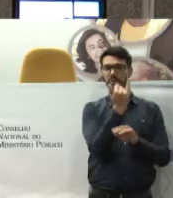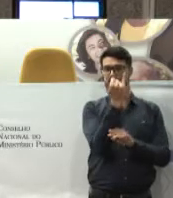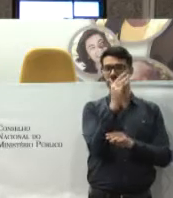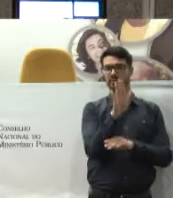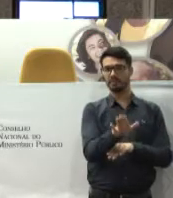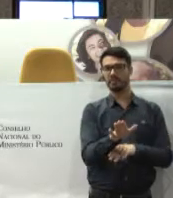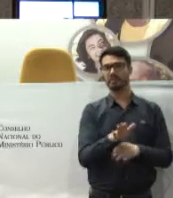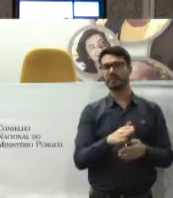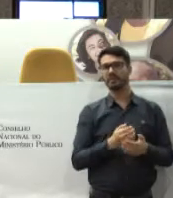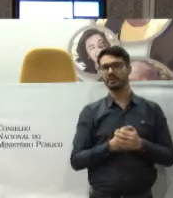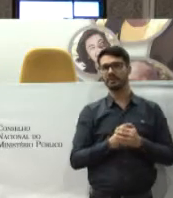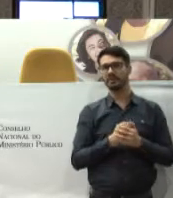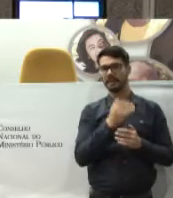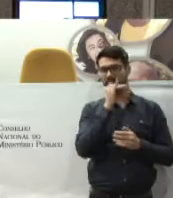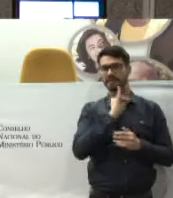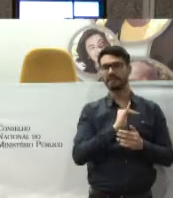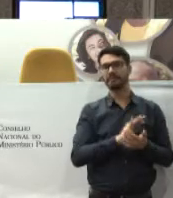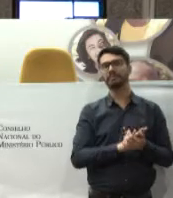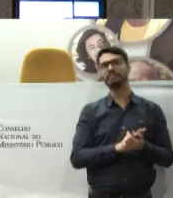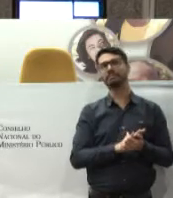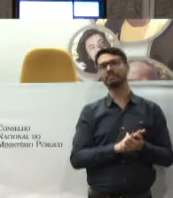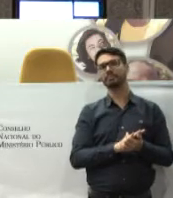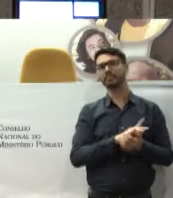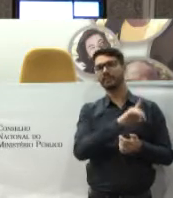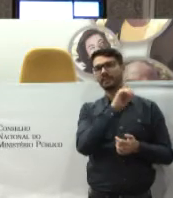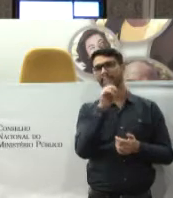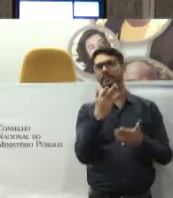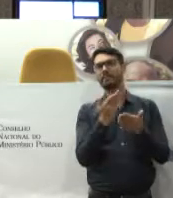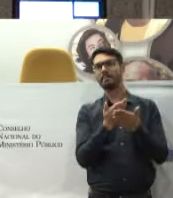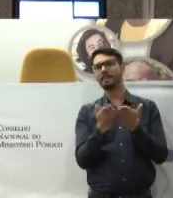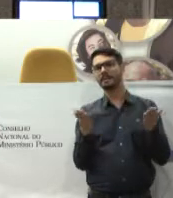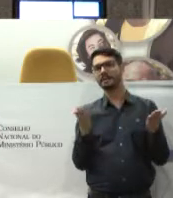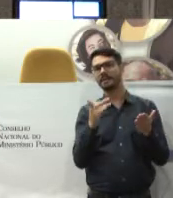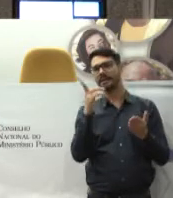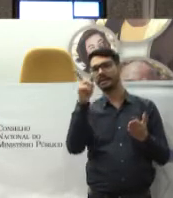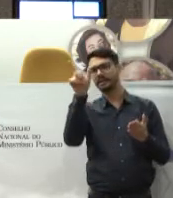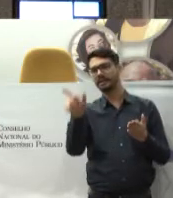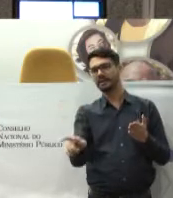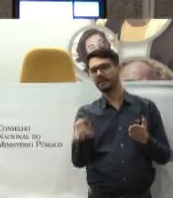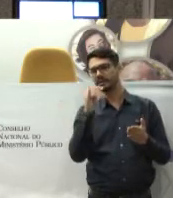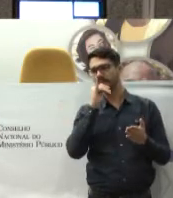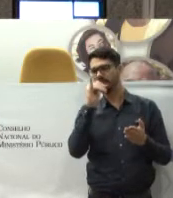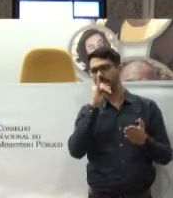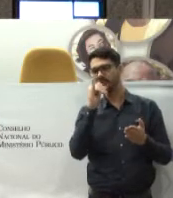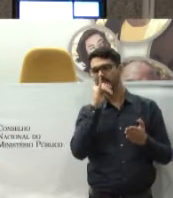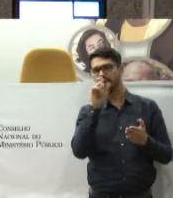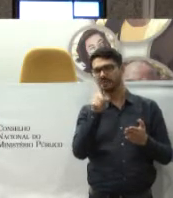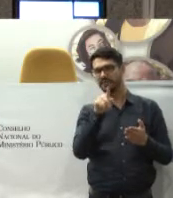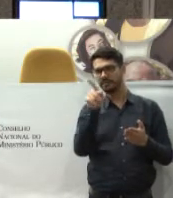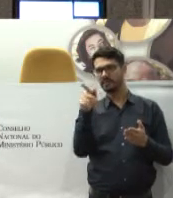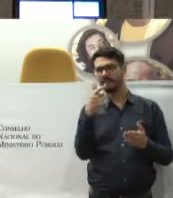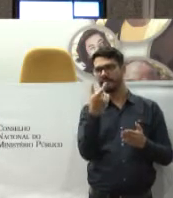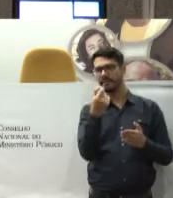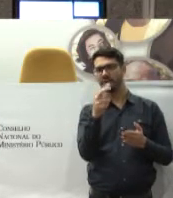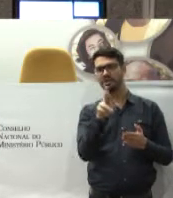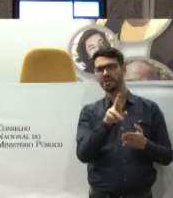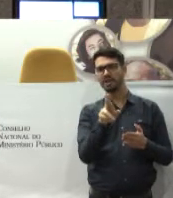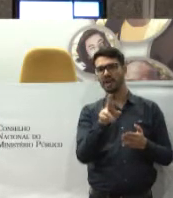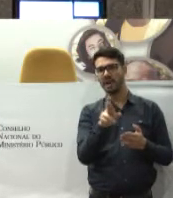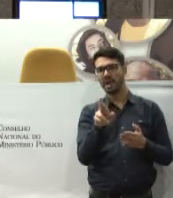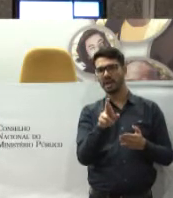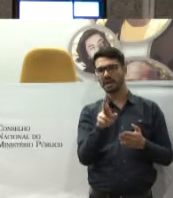importância. Então, tem vários exemplos. Pequenas lesões ao consumidor. Né? Se cada consumidor foi lesado em